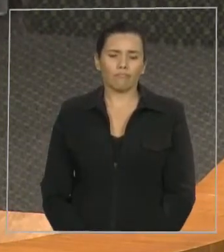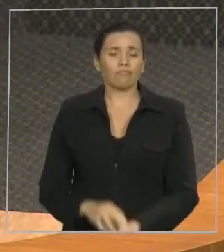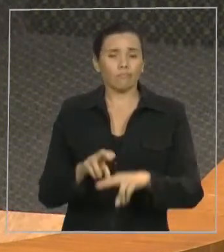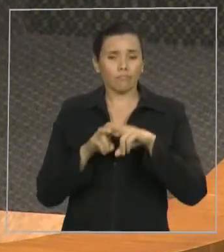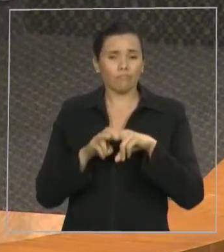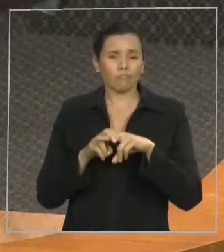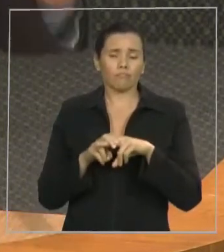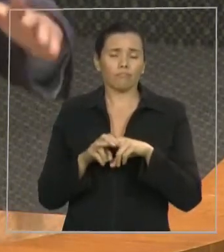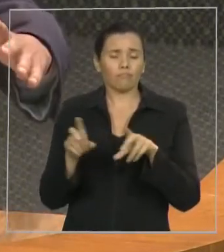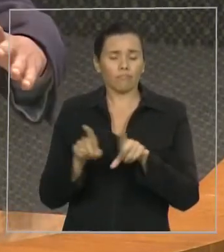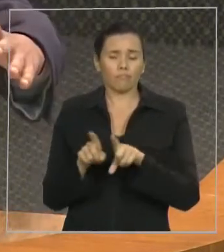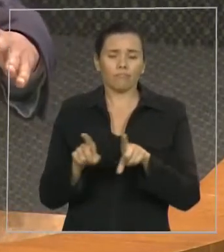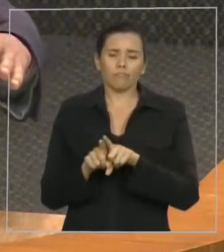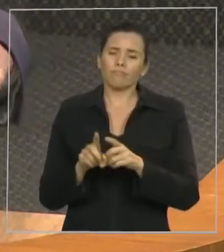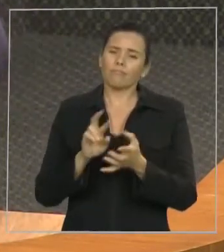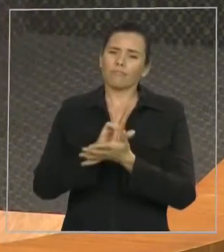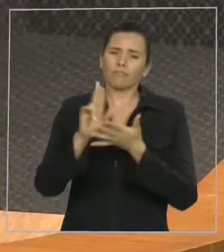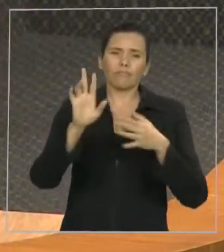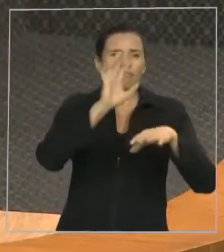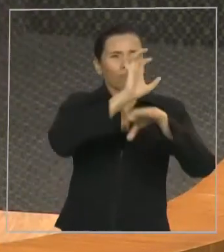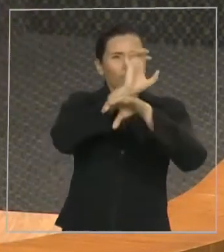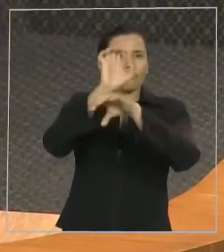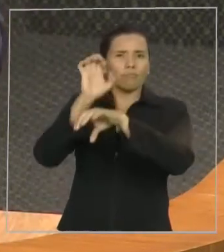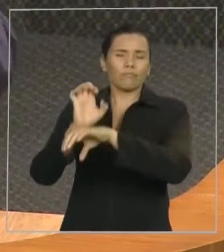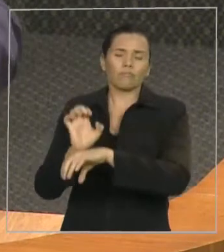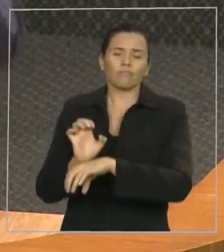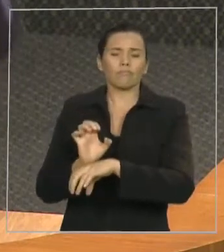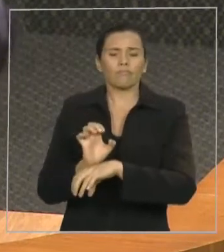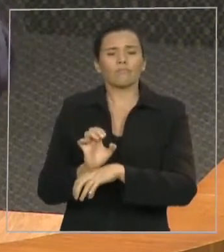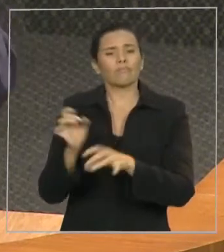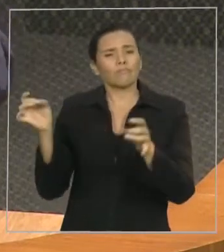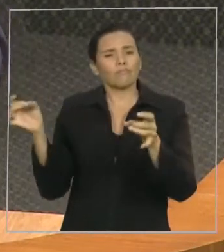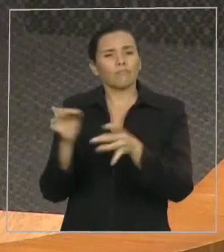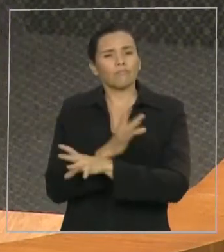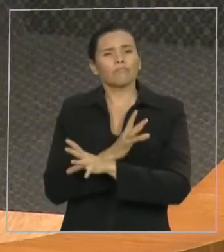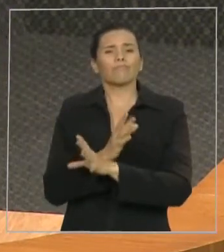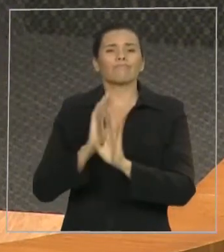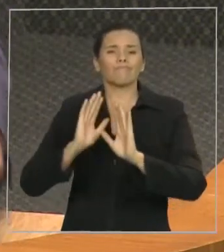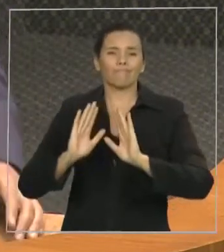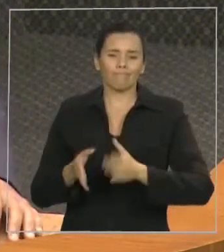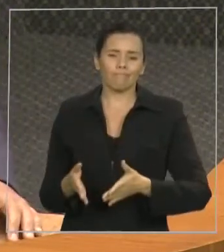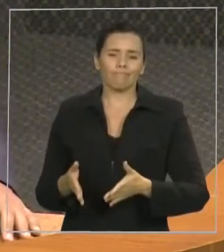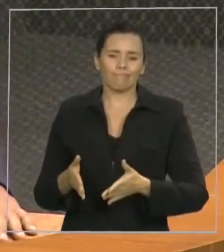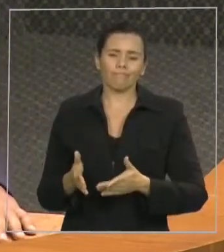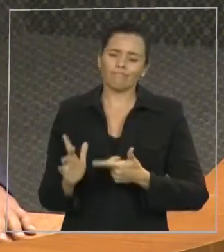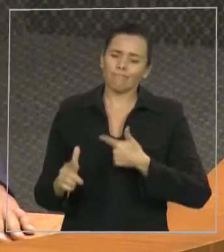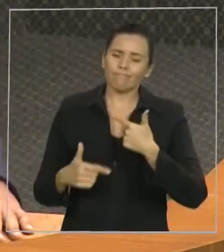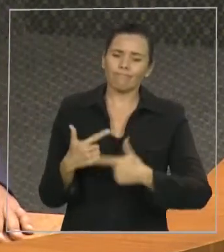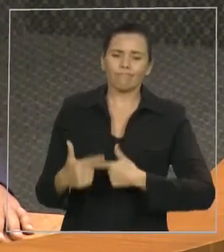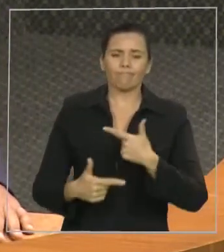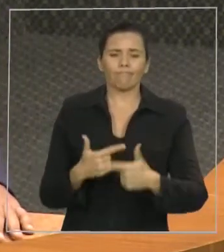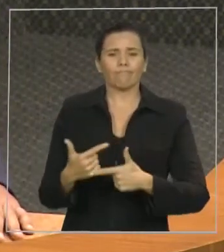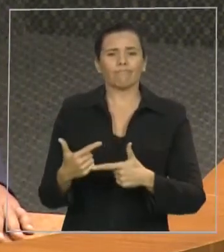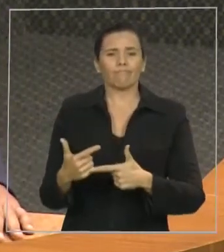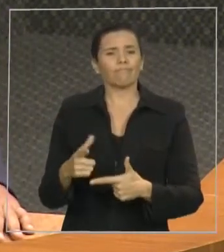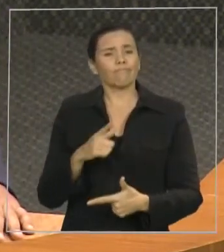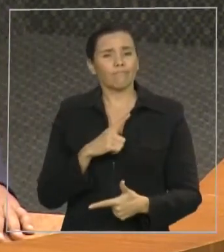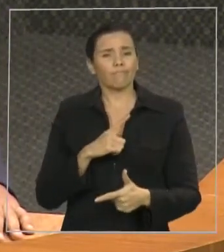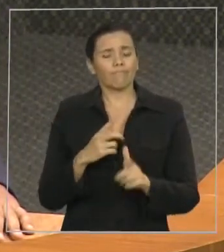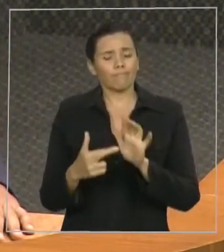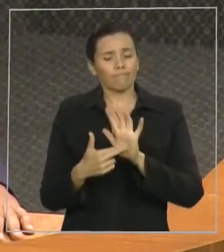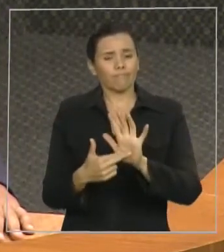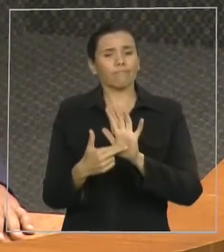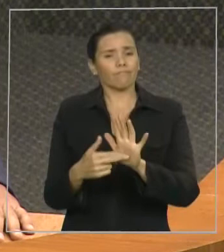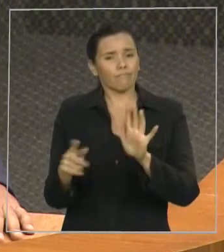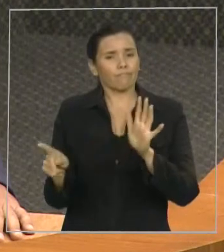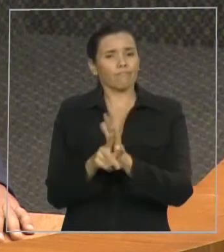forma, vários outros estados já estão preparados e prontos para a batalha com o candidato próprio. Onde